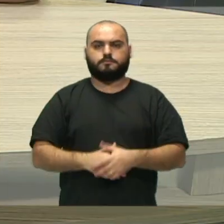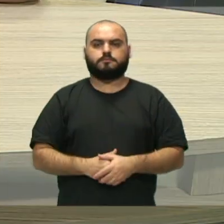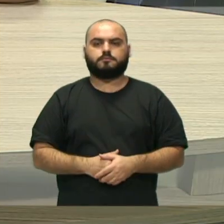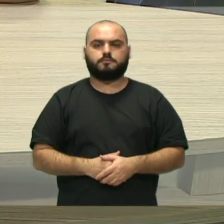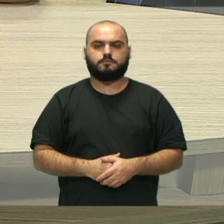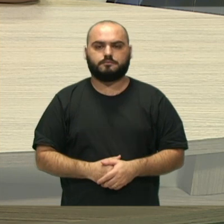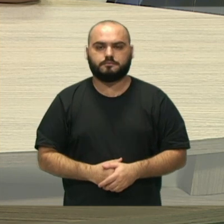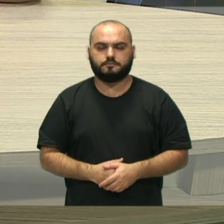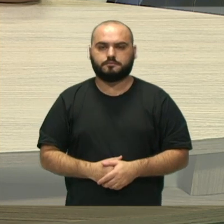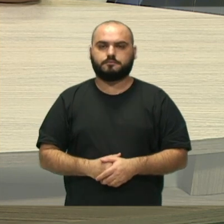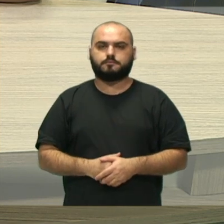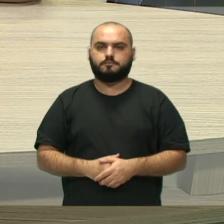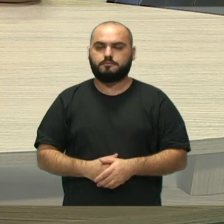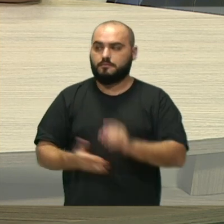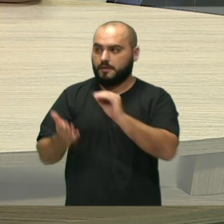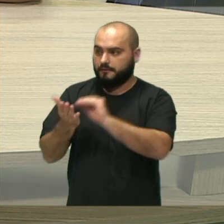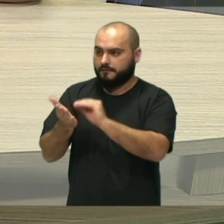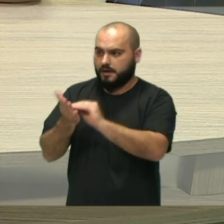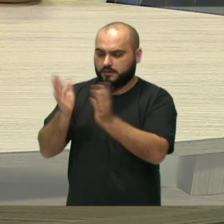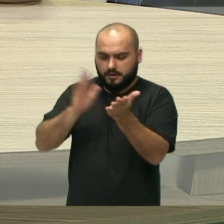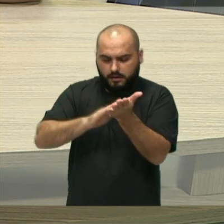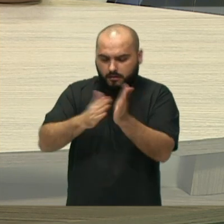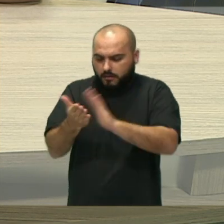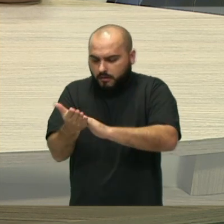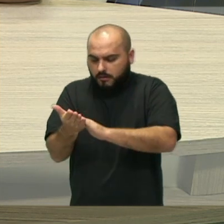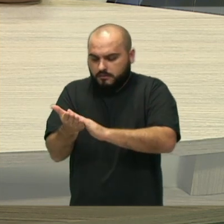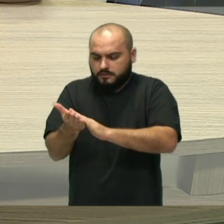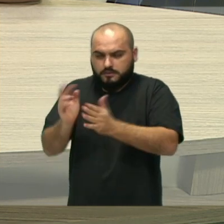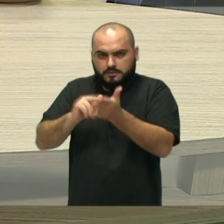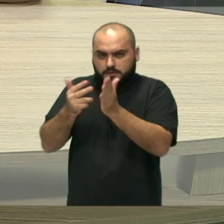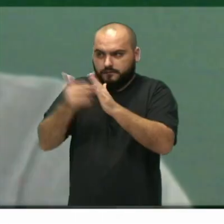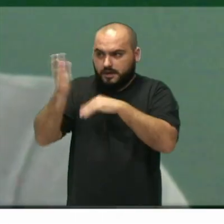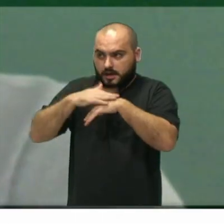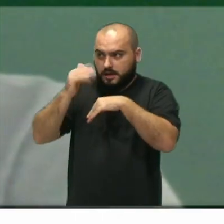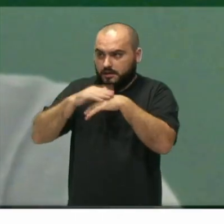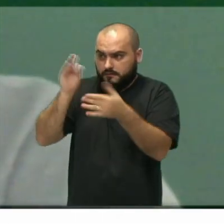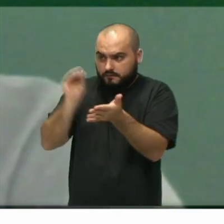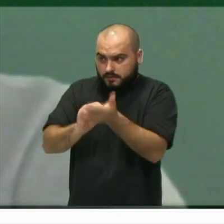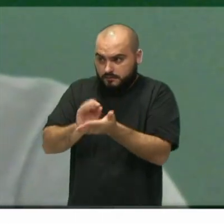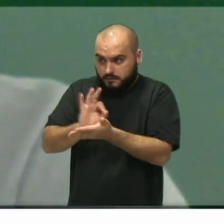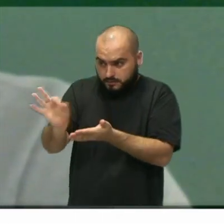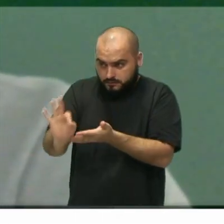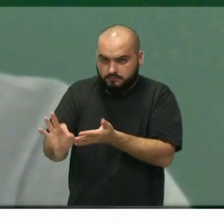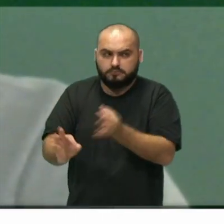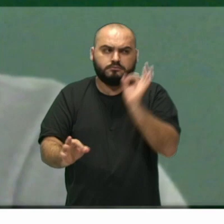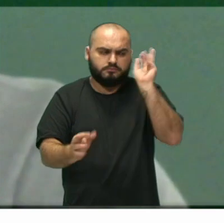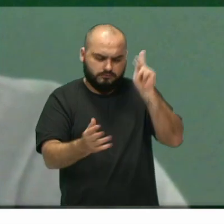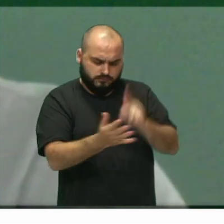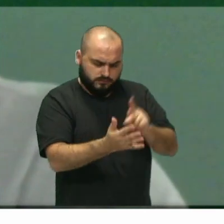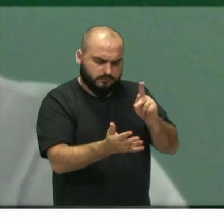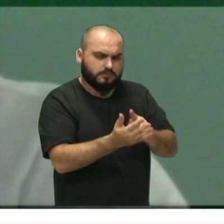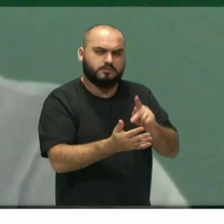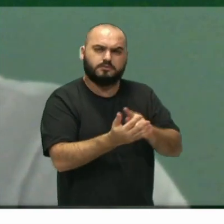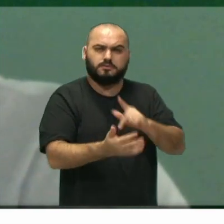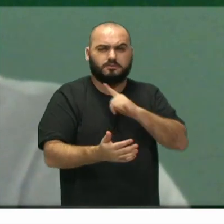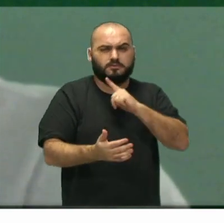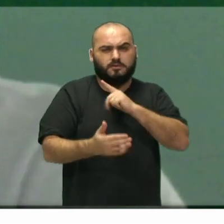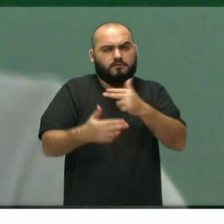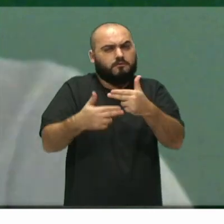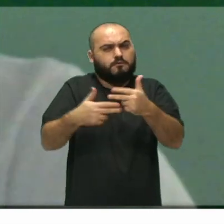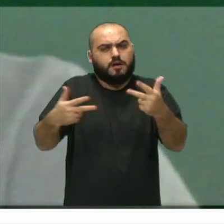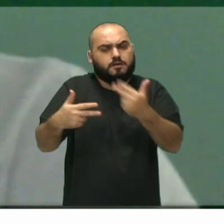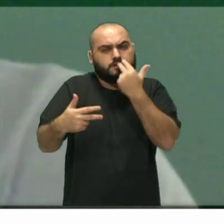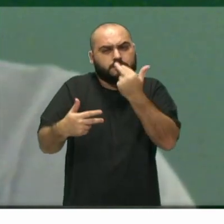Falta do toque não significa falta do carinho. Exatamente. Existem muitas formas da gente manifestar